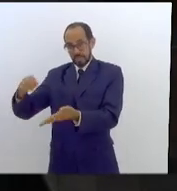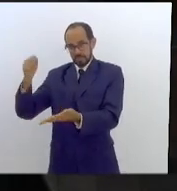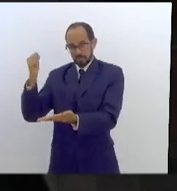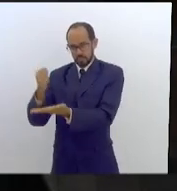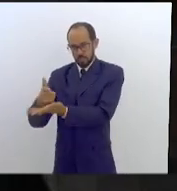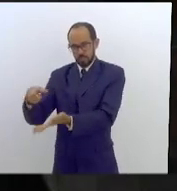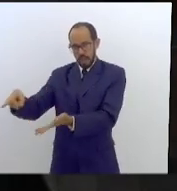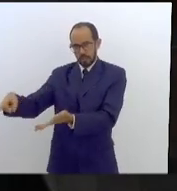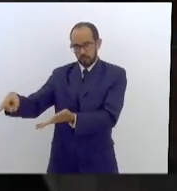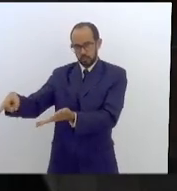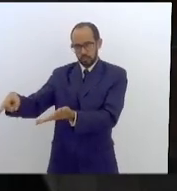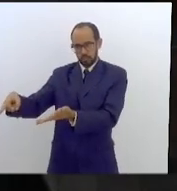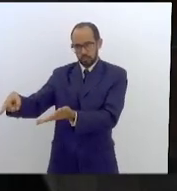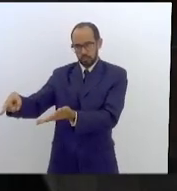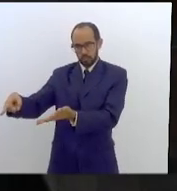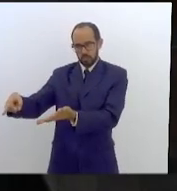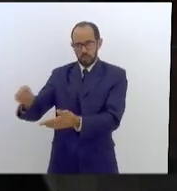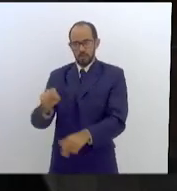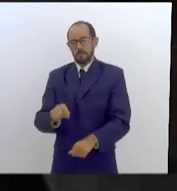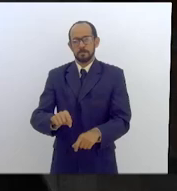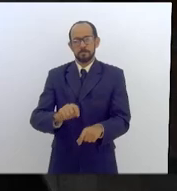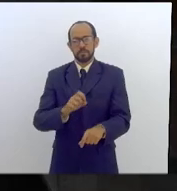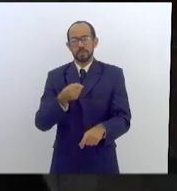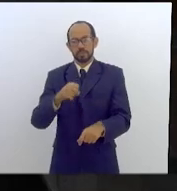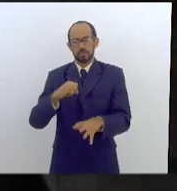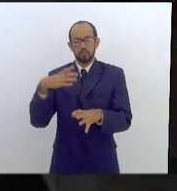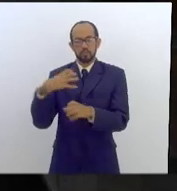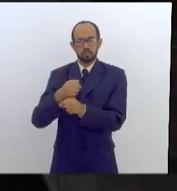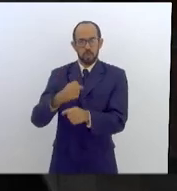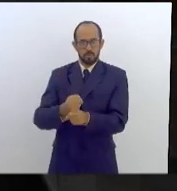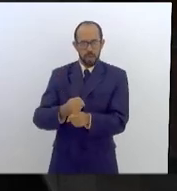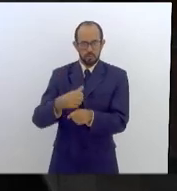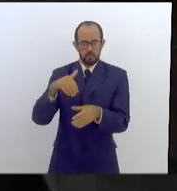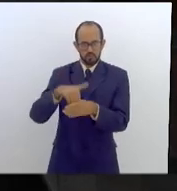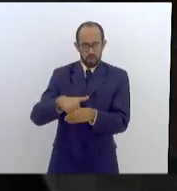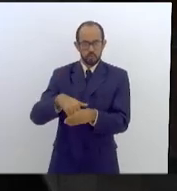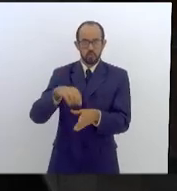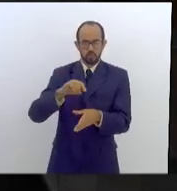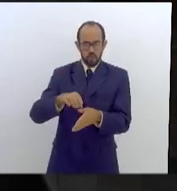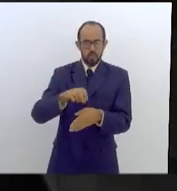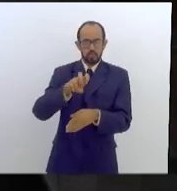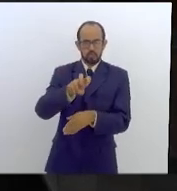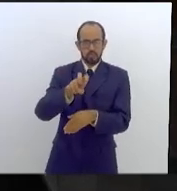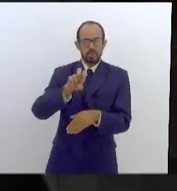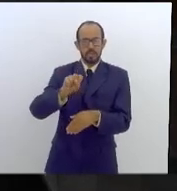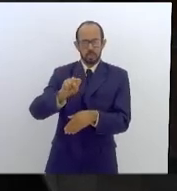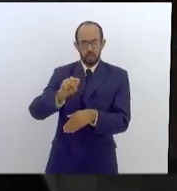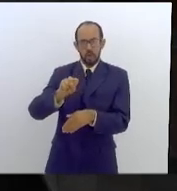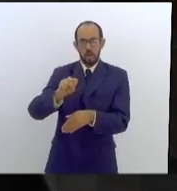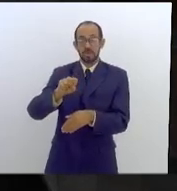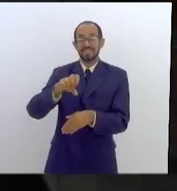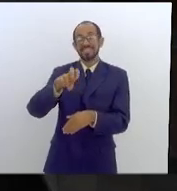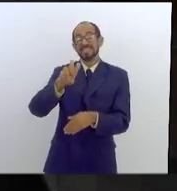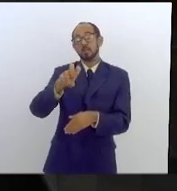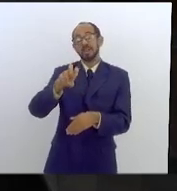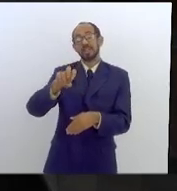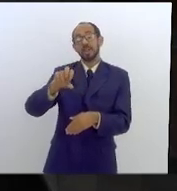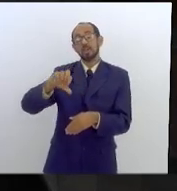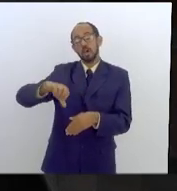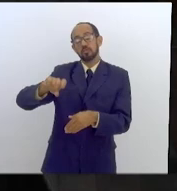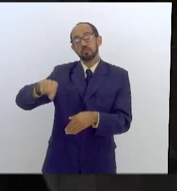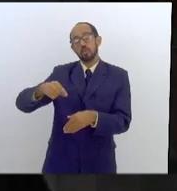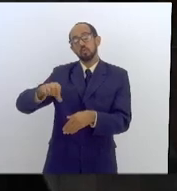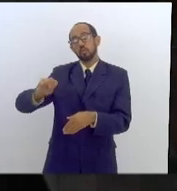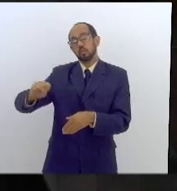computados os votos apenas da parcela restante 59.18% das demais urnas